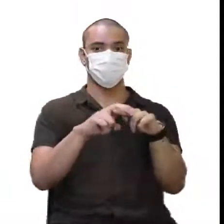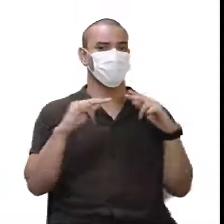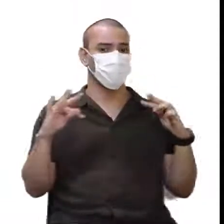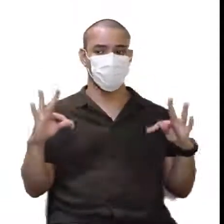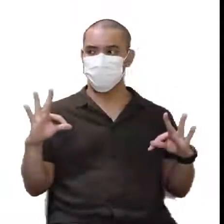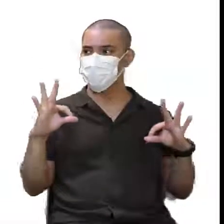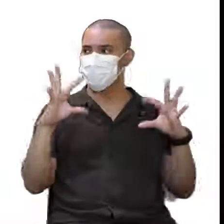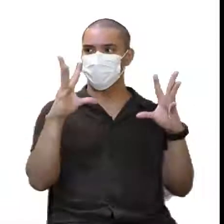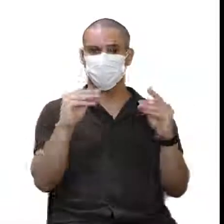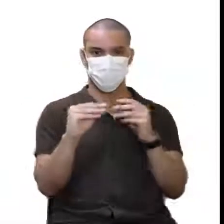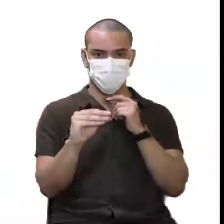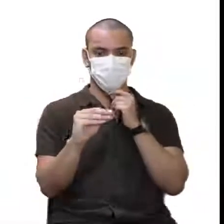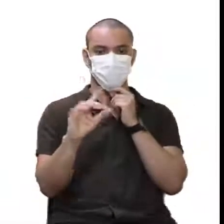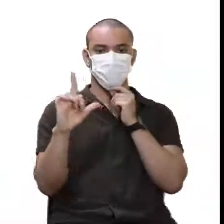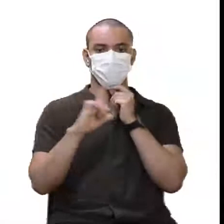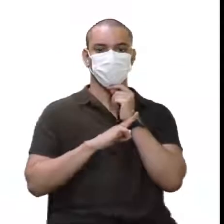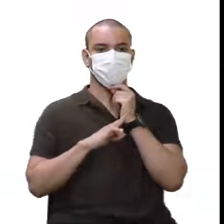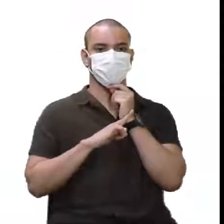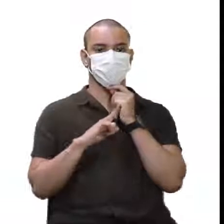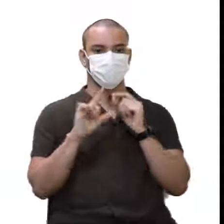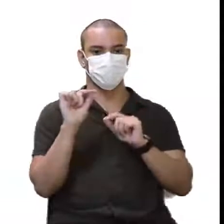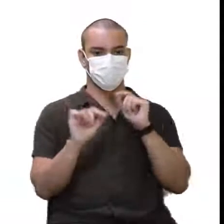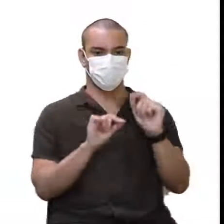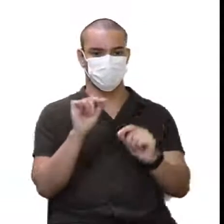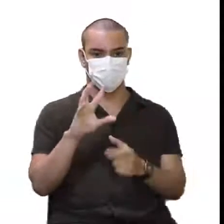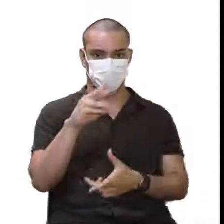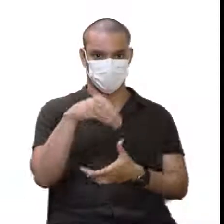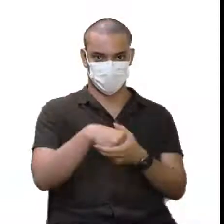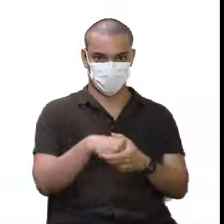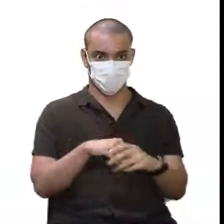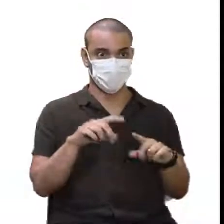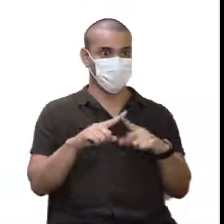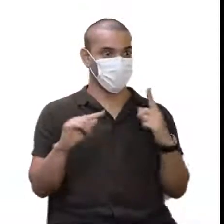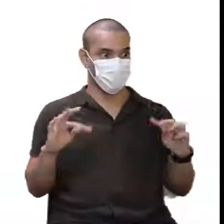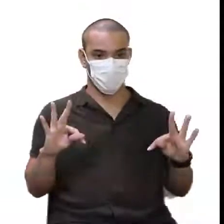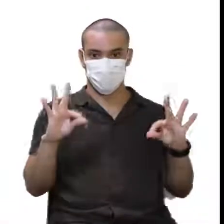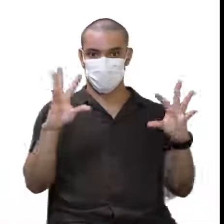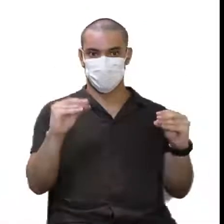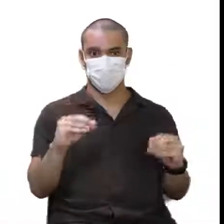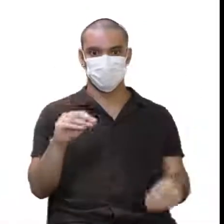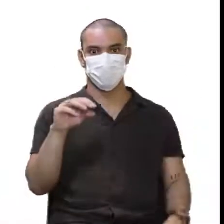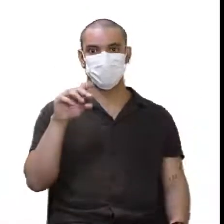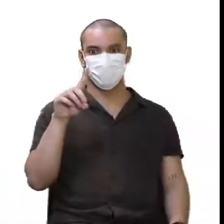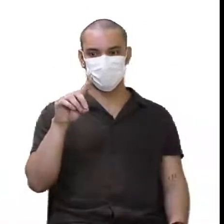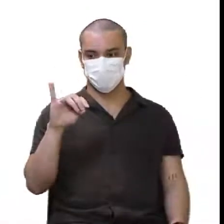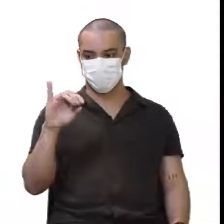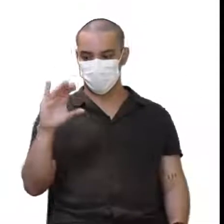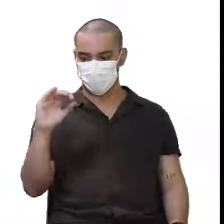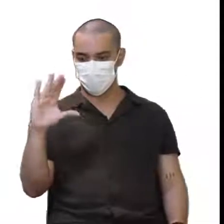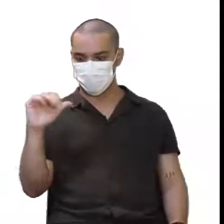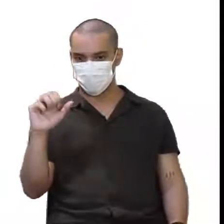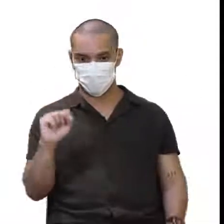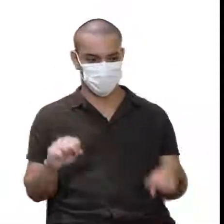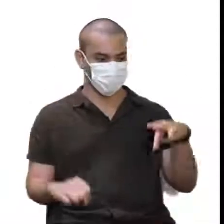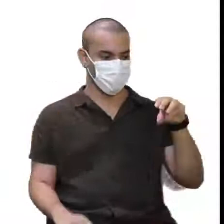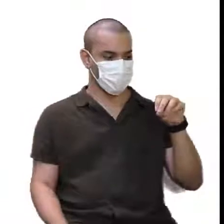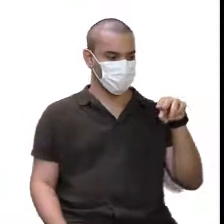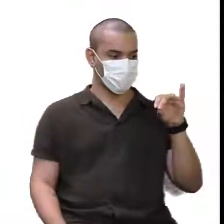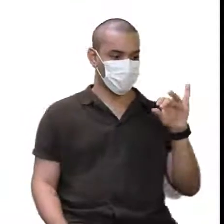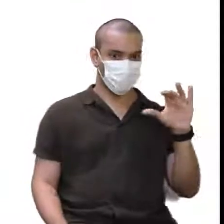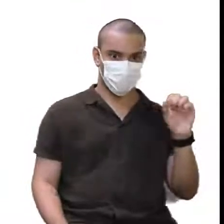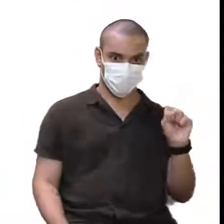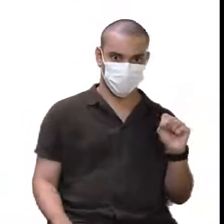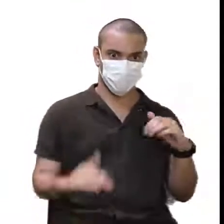Todas elas são gimnospermas, mas nem todas são dioicas. Existiam aqueles grupos monóicos que têm o